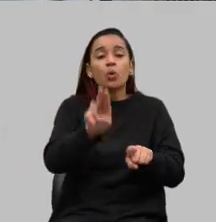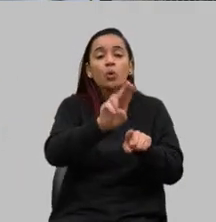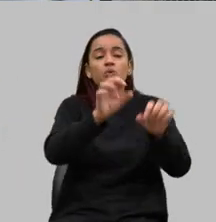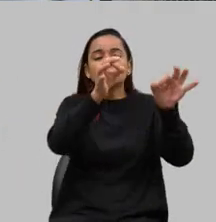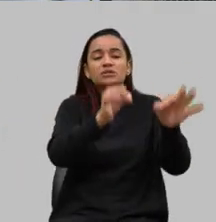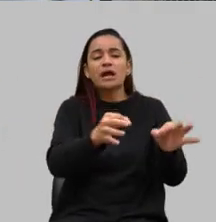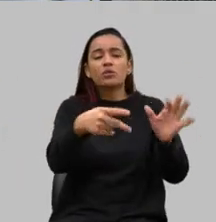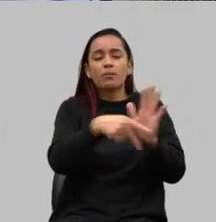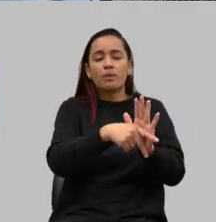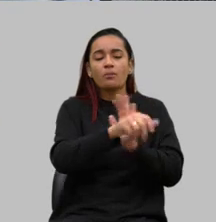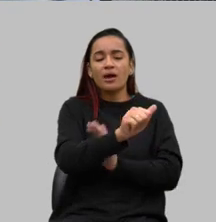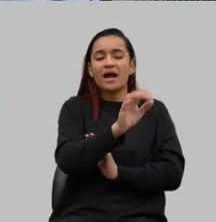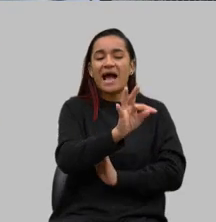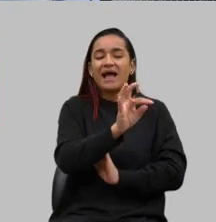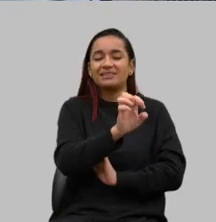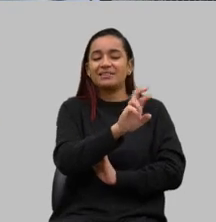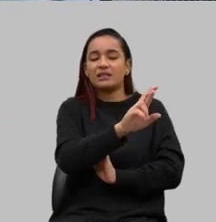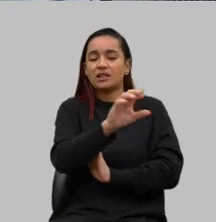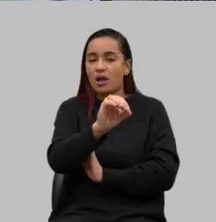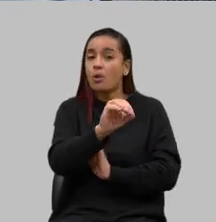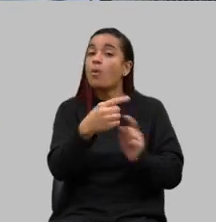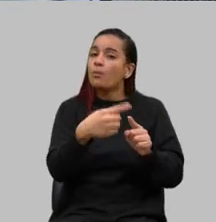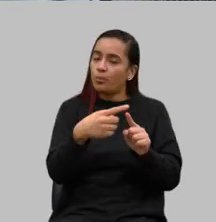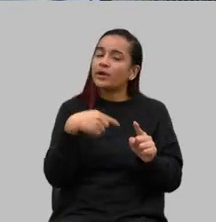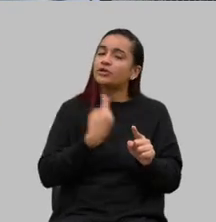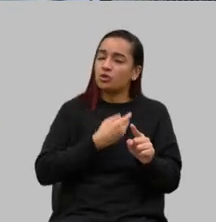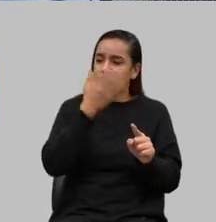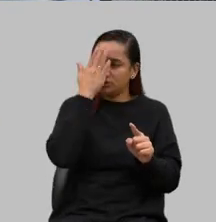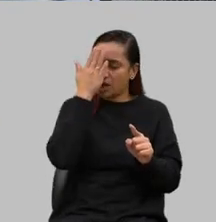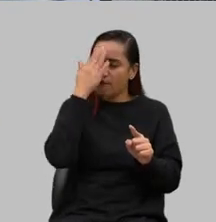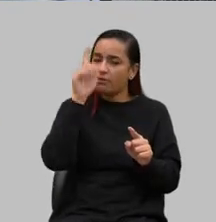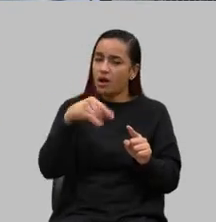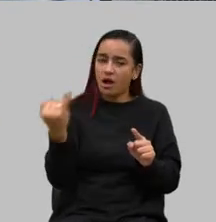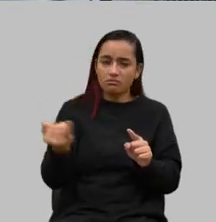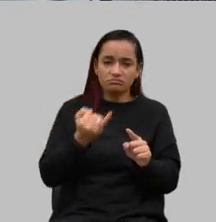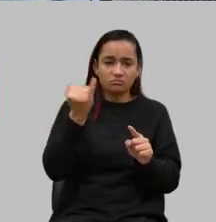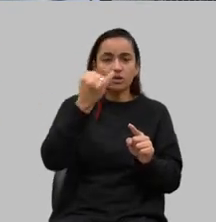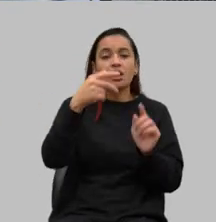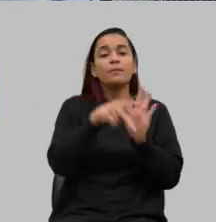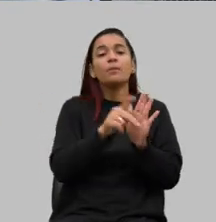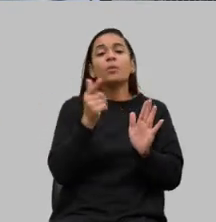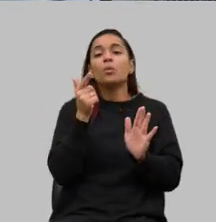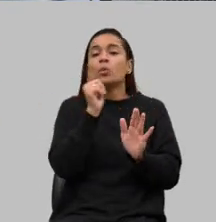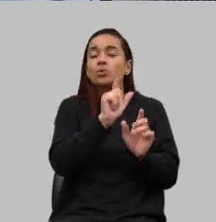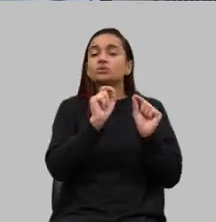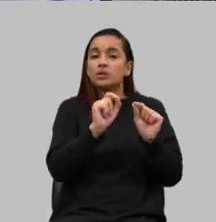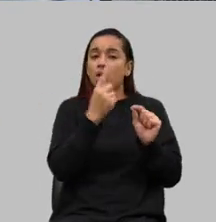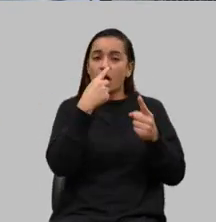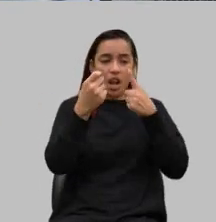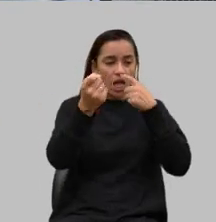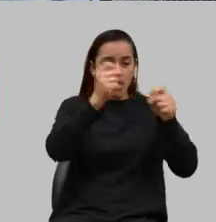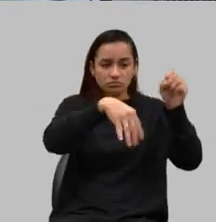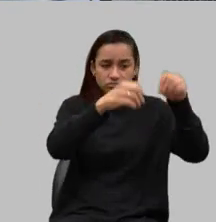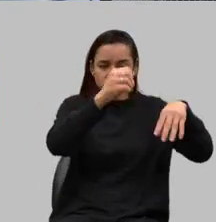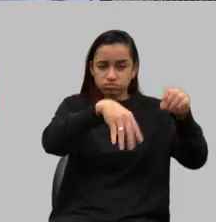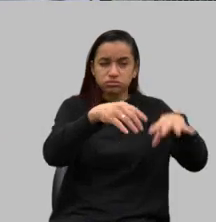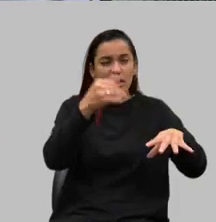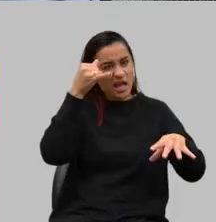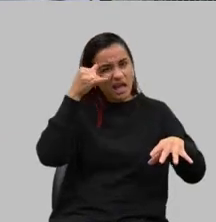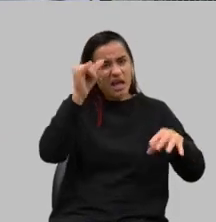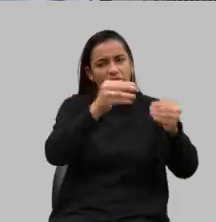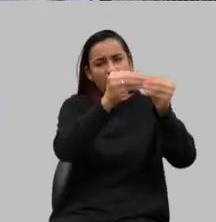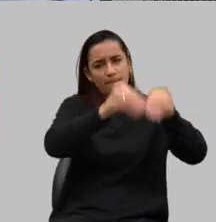operação é fundamental para garantir e que os a destinação de resíduos sólidos ali não cause dano ao